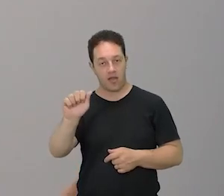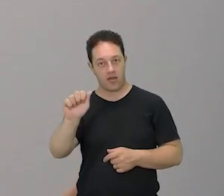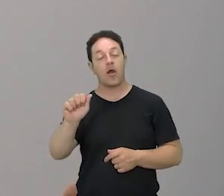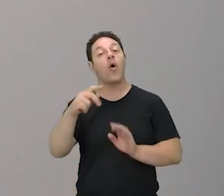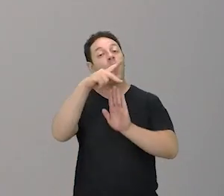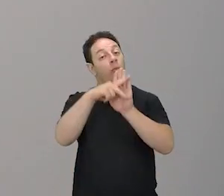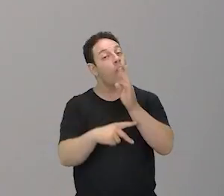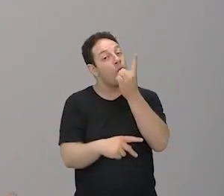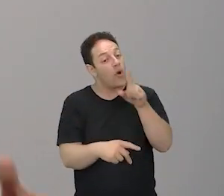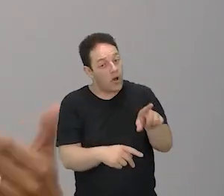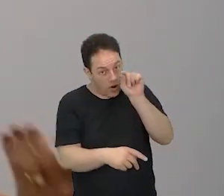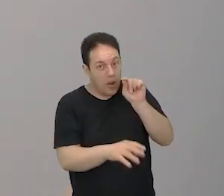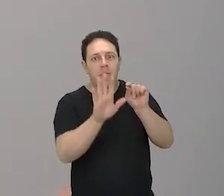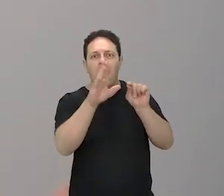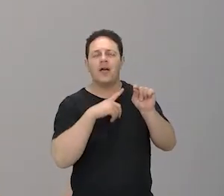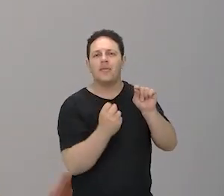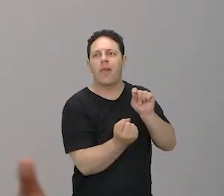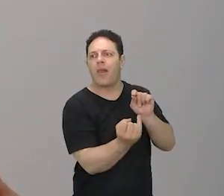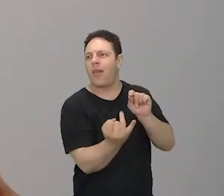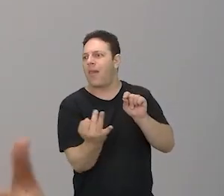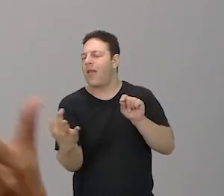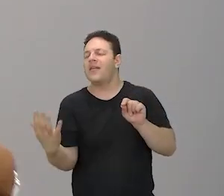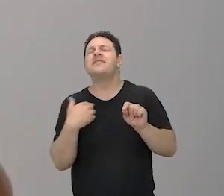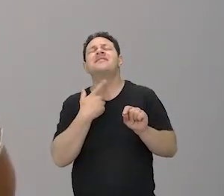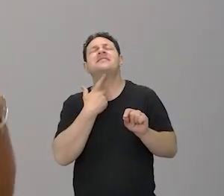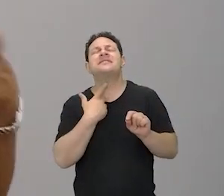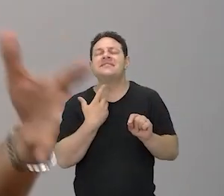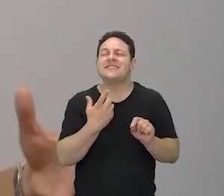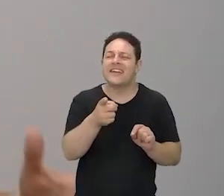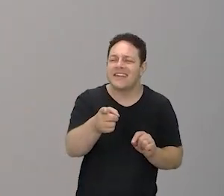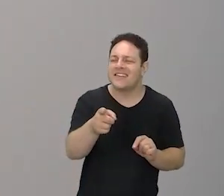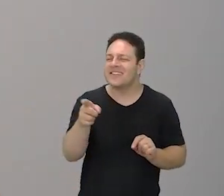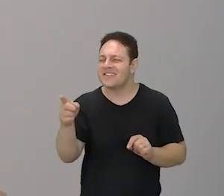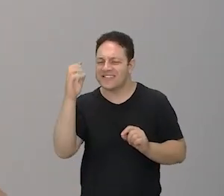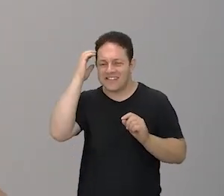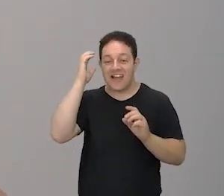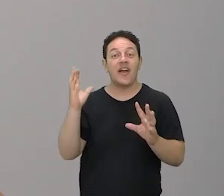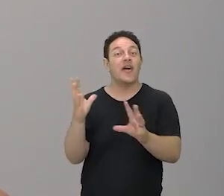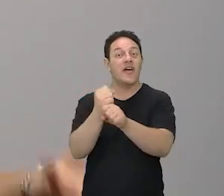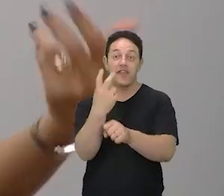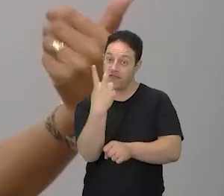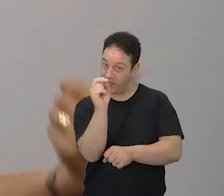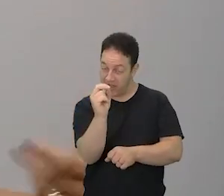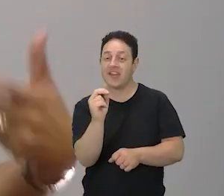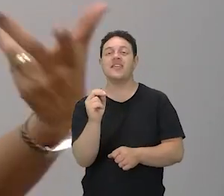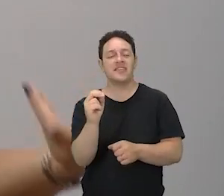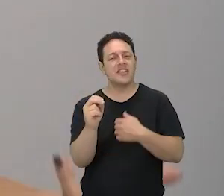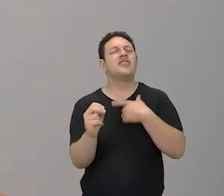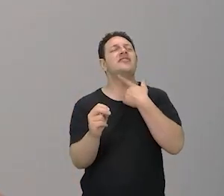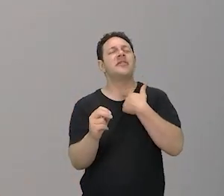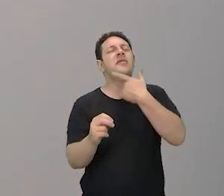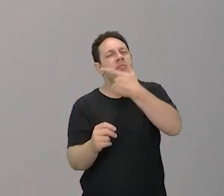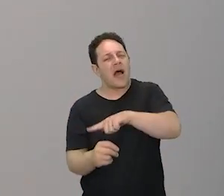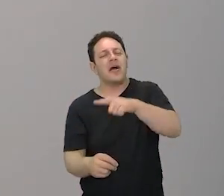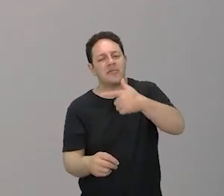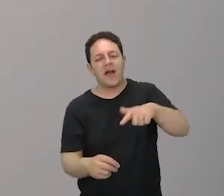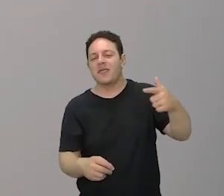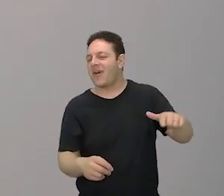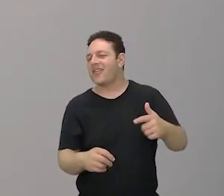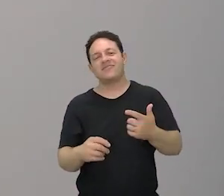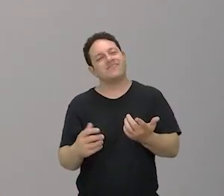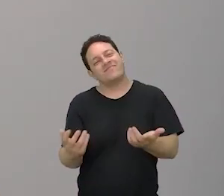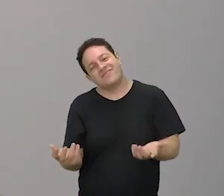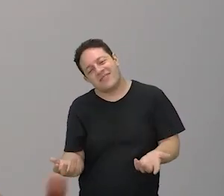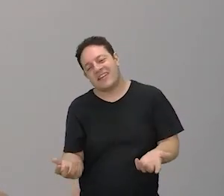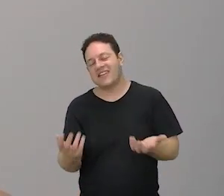tantos outros, né? E gostaríamos de ter trazido todos os 20 apresentados, tantos outros que também não foram